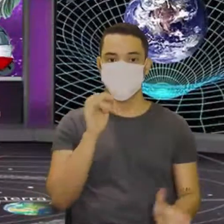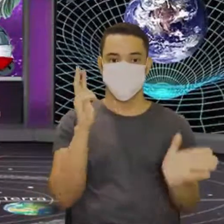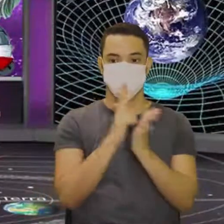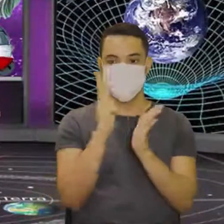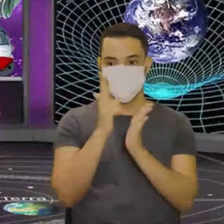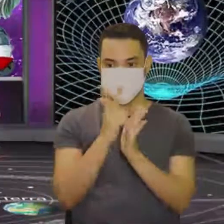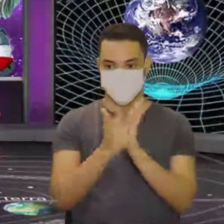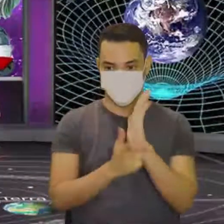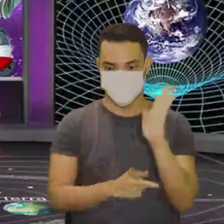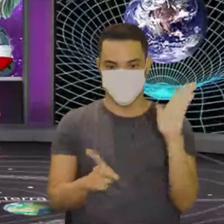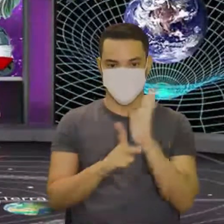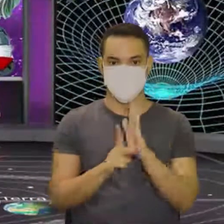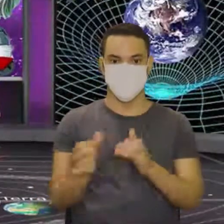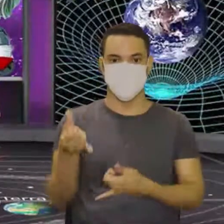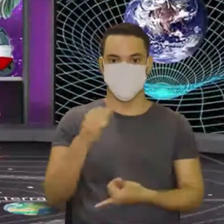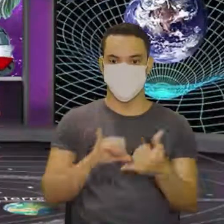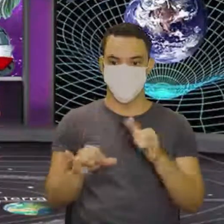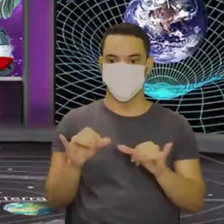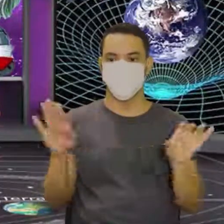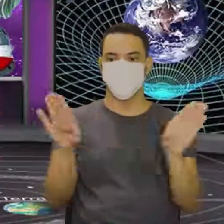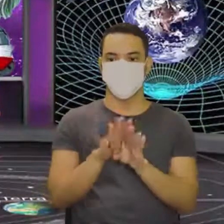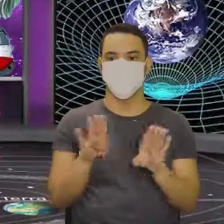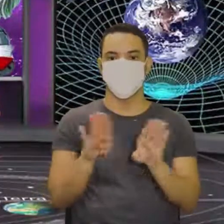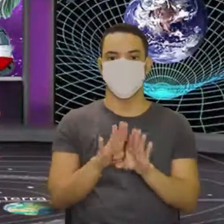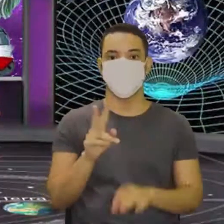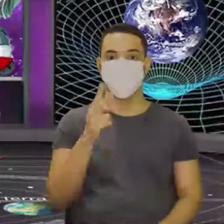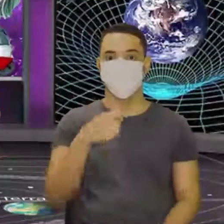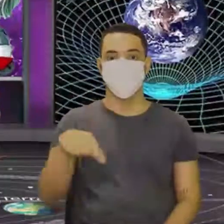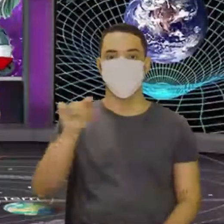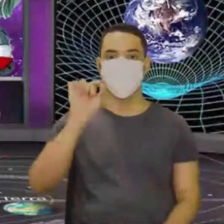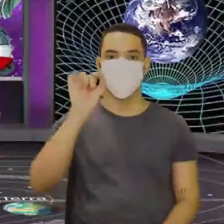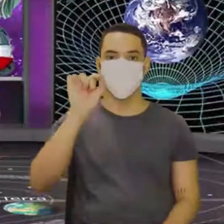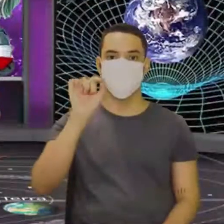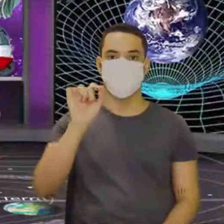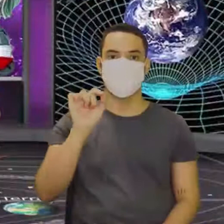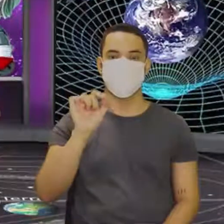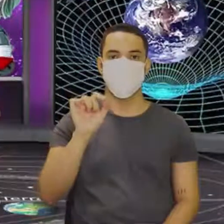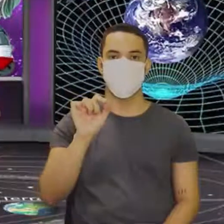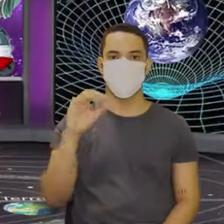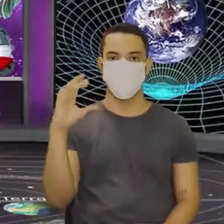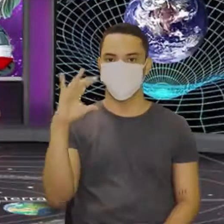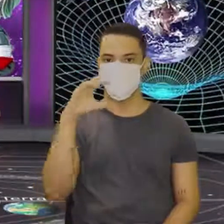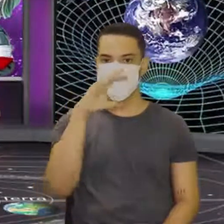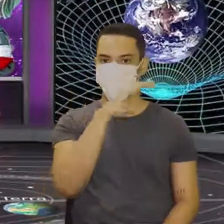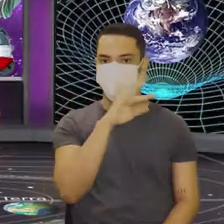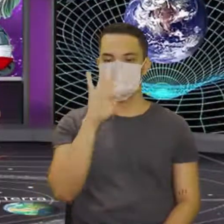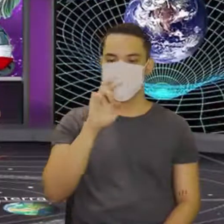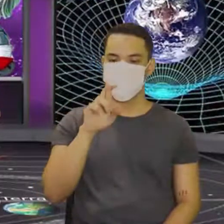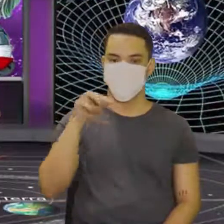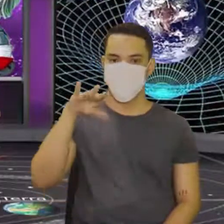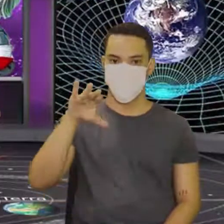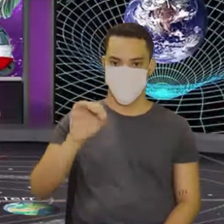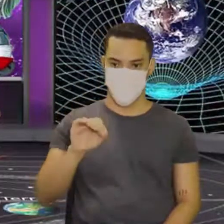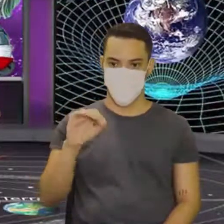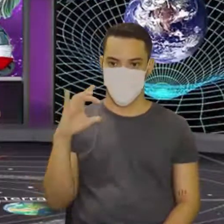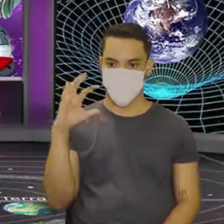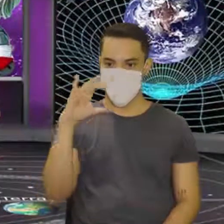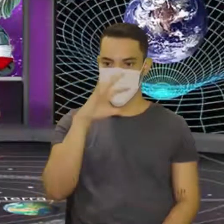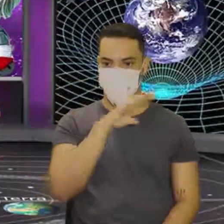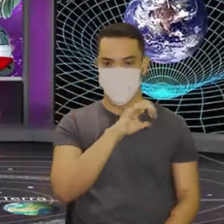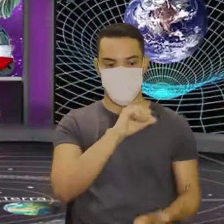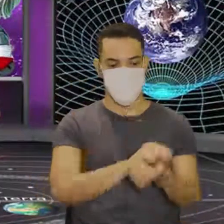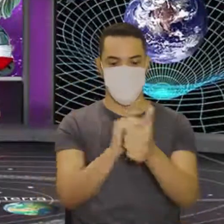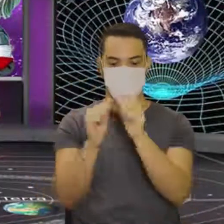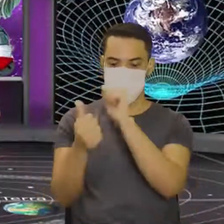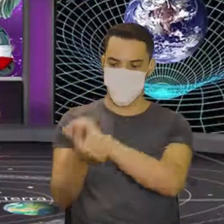gerador químico. Nós vimos lá gerador térmico, que converte energia térmica em